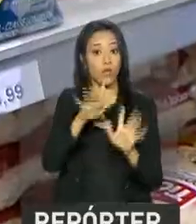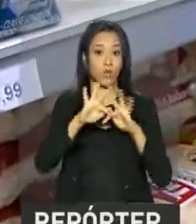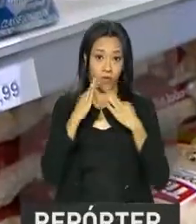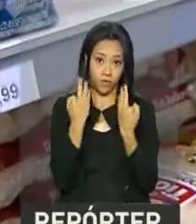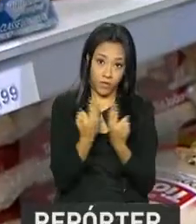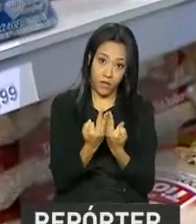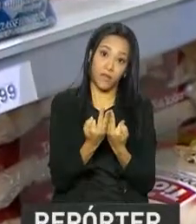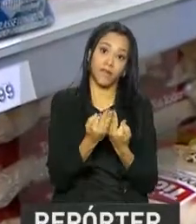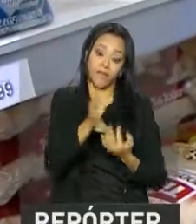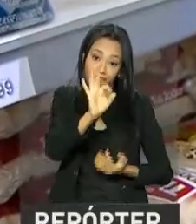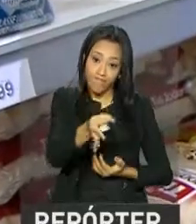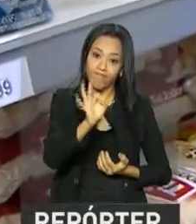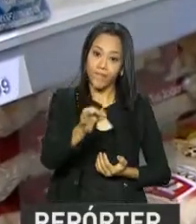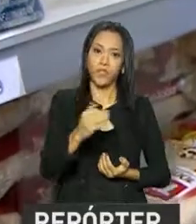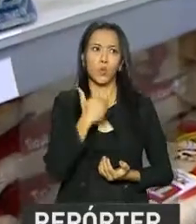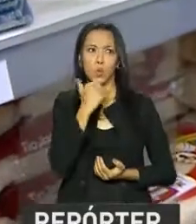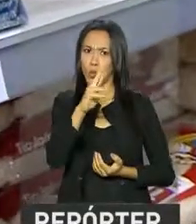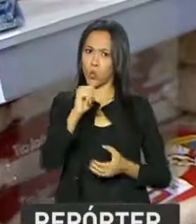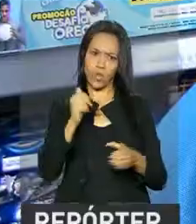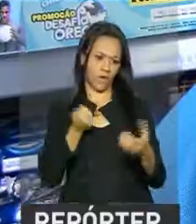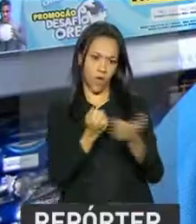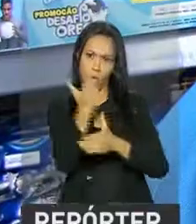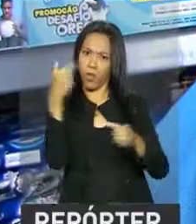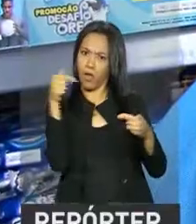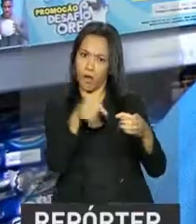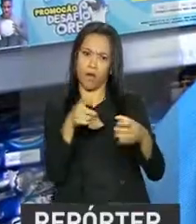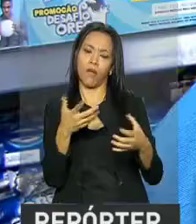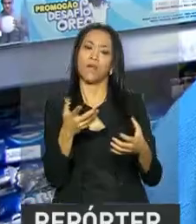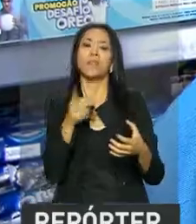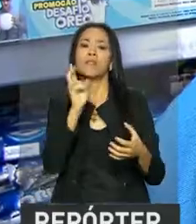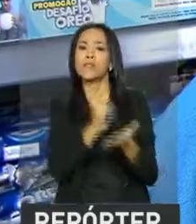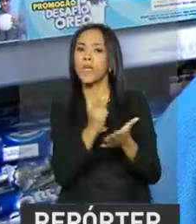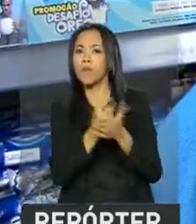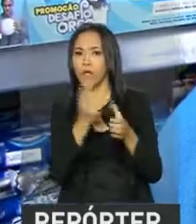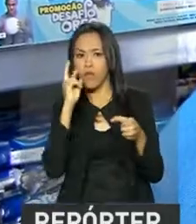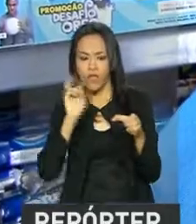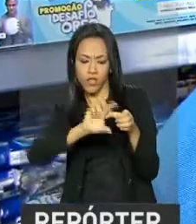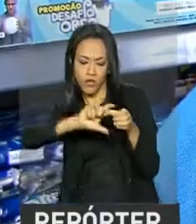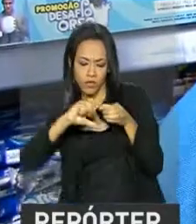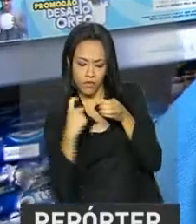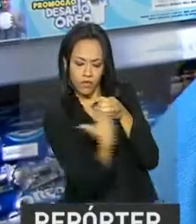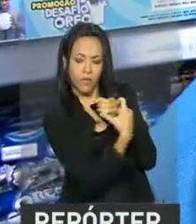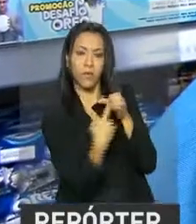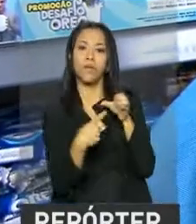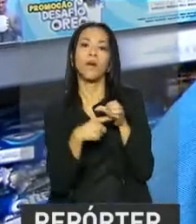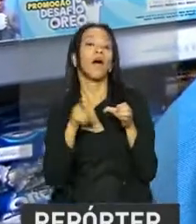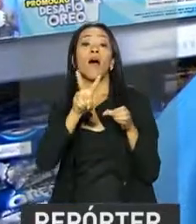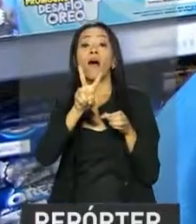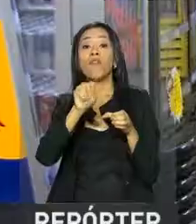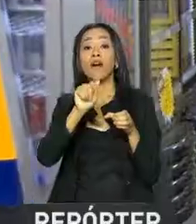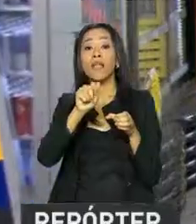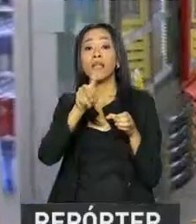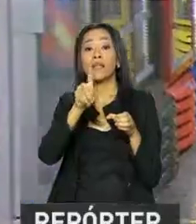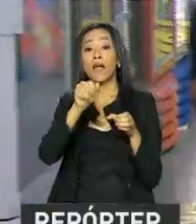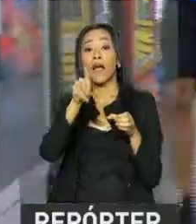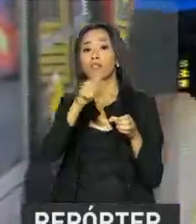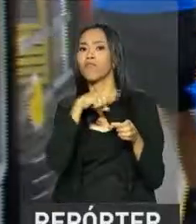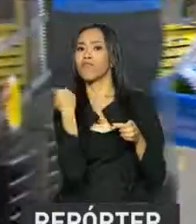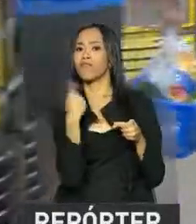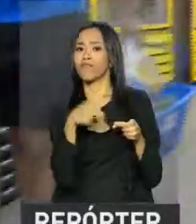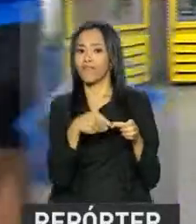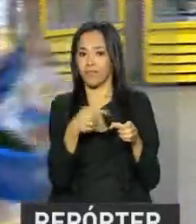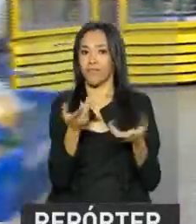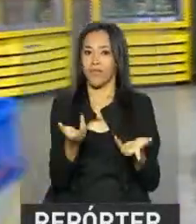Com certeza, né? Nunca que eu vou comprar mais. Sempre controlo a validade também de qualquer produto que eu vou levar.